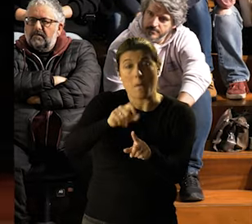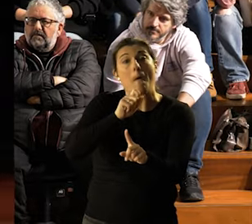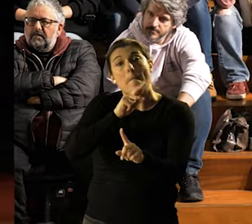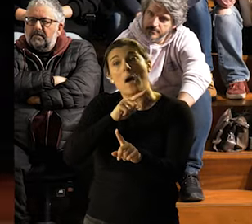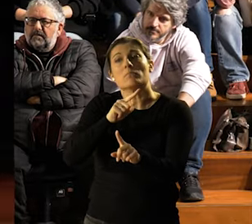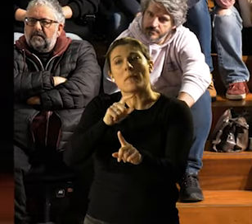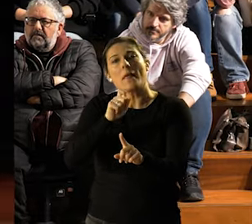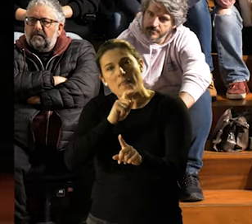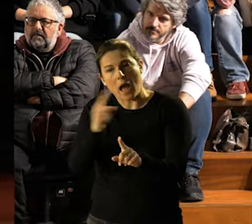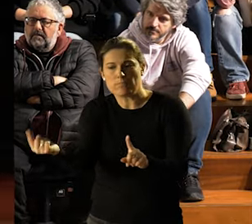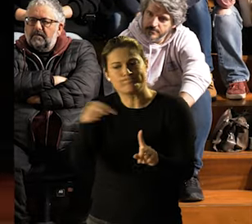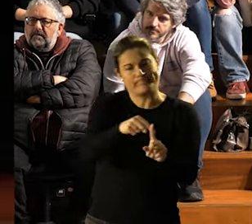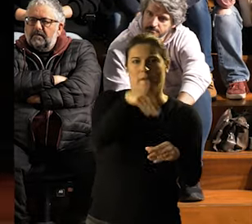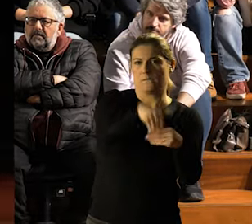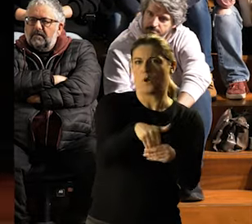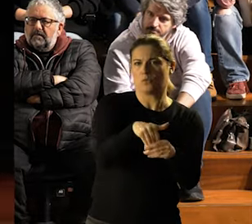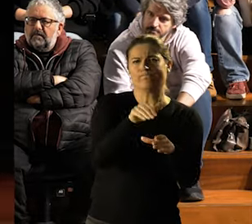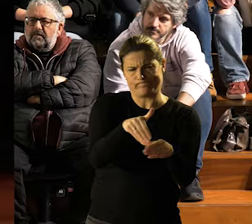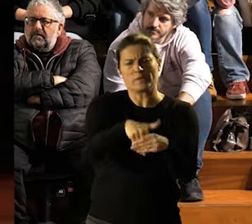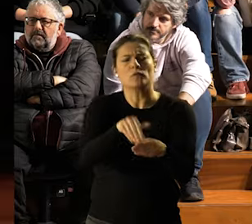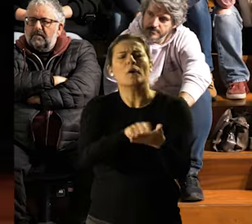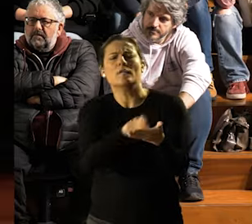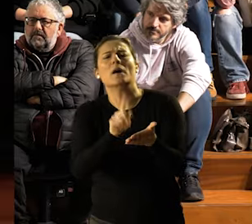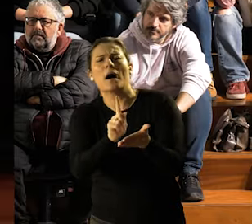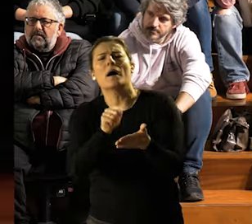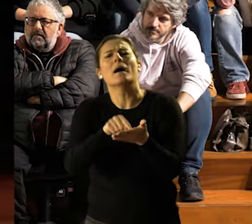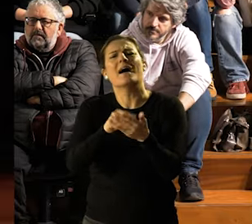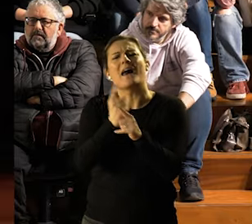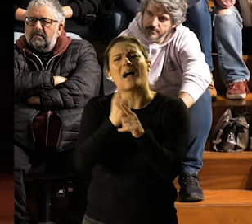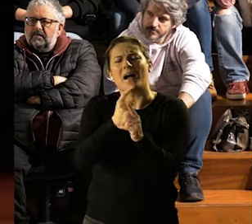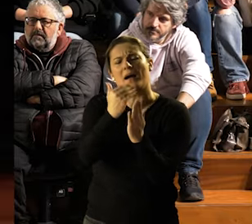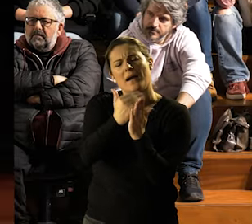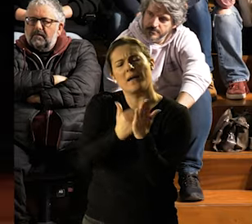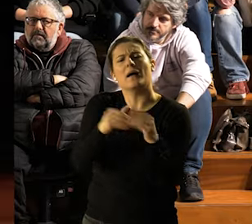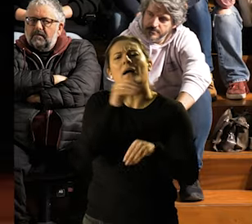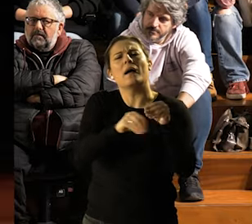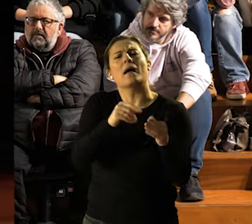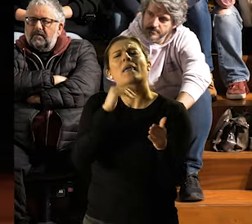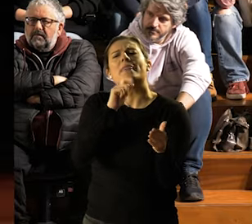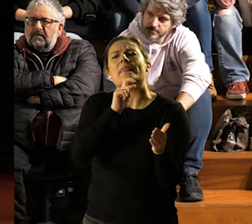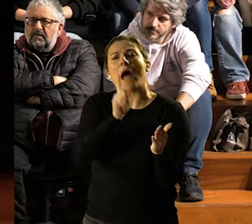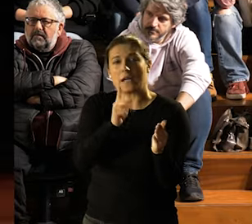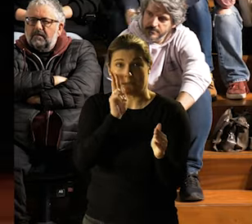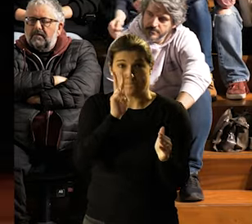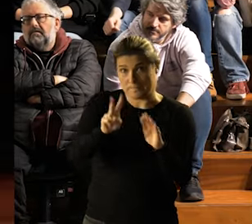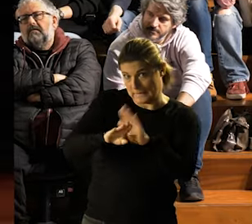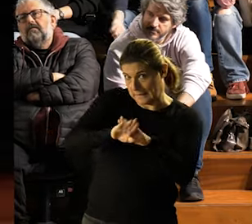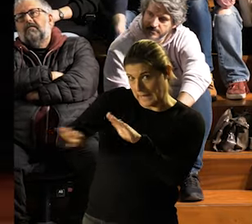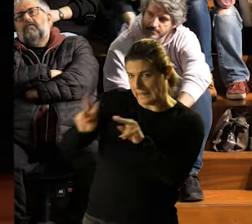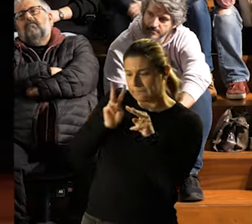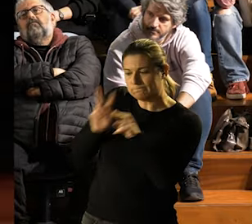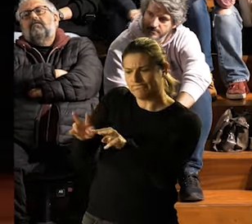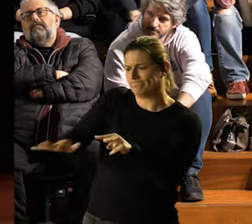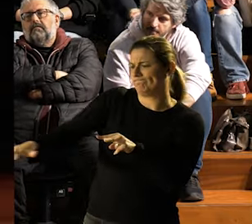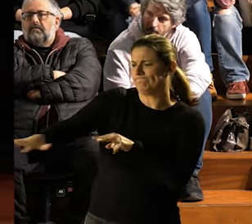disputáveis para o voto e o que é que há oferecer neste cardápio eleitoral olhamos para a direita e vemos